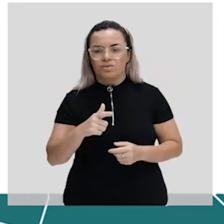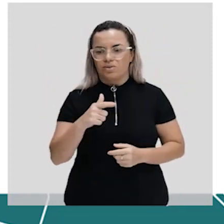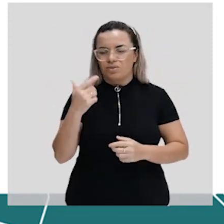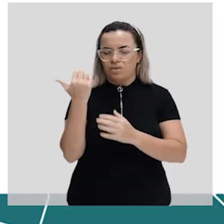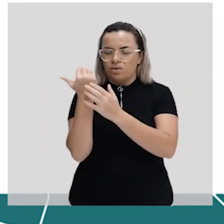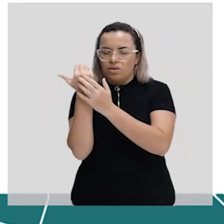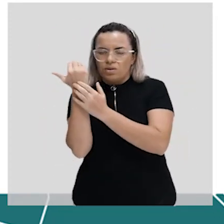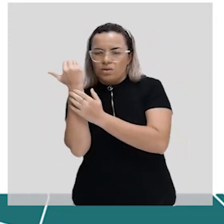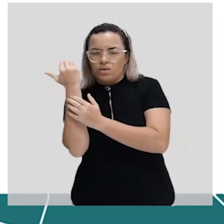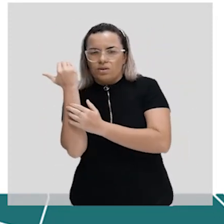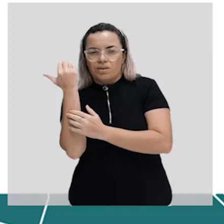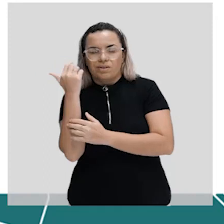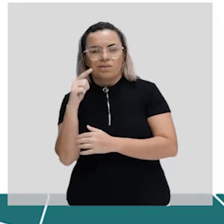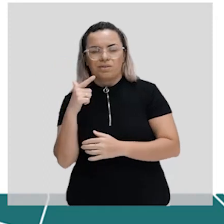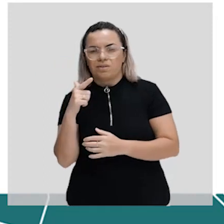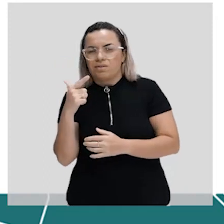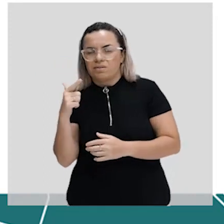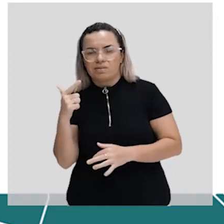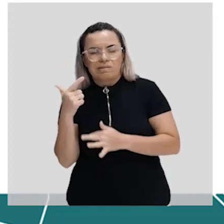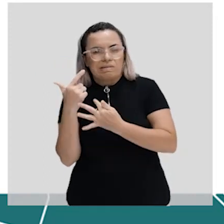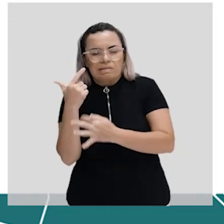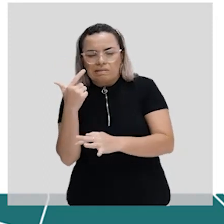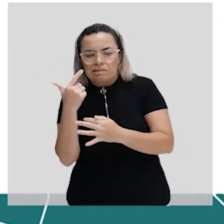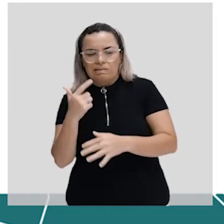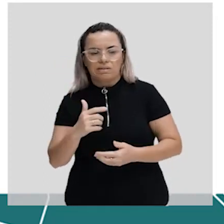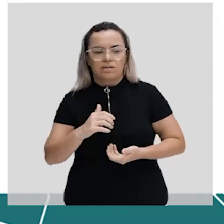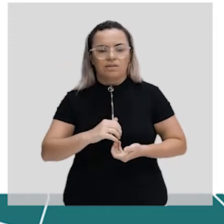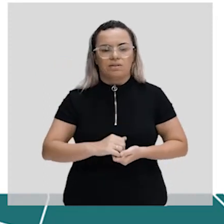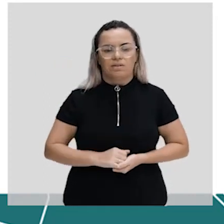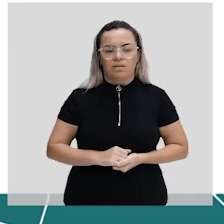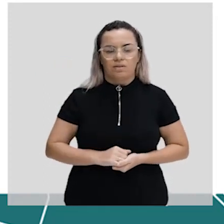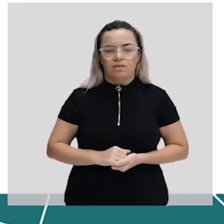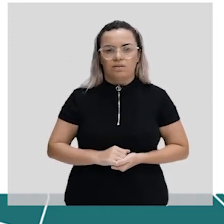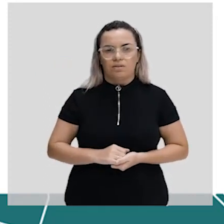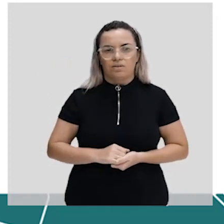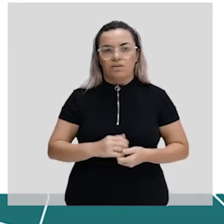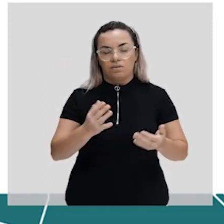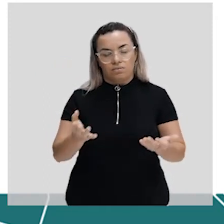Fica dormente. Mas aqui, ó, os violões dormentes.